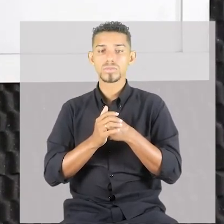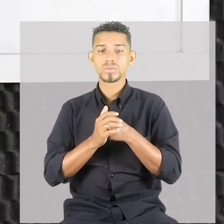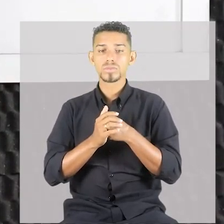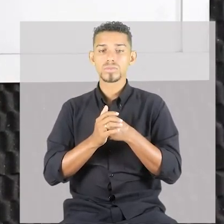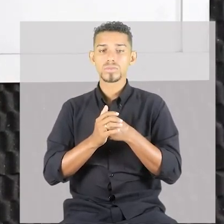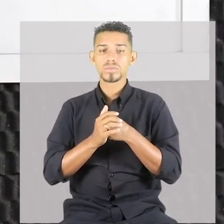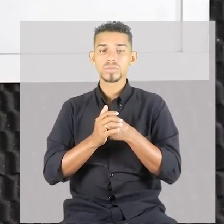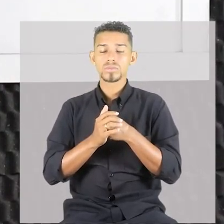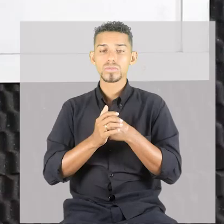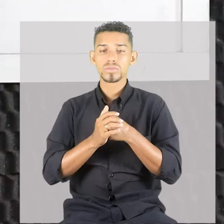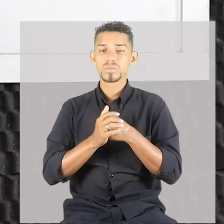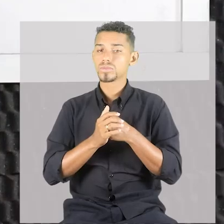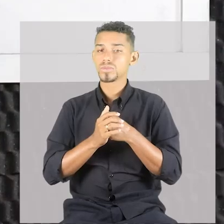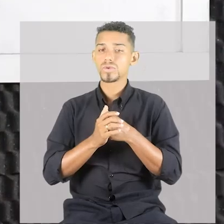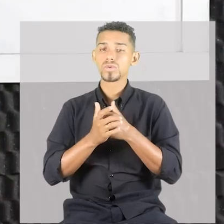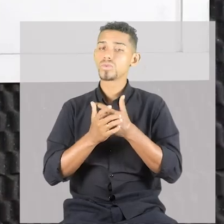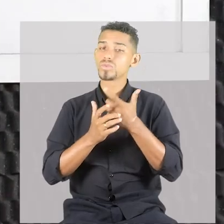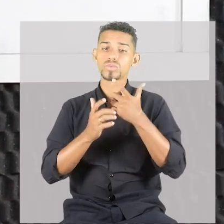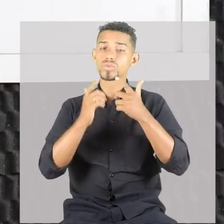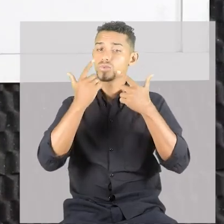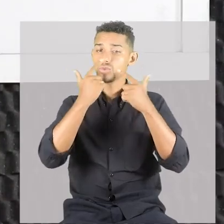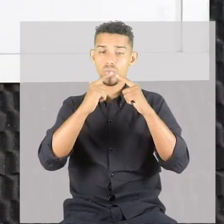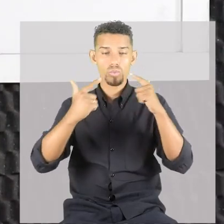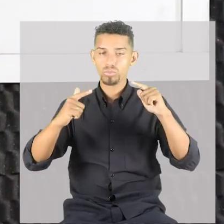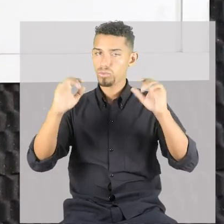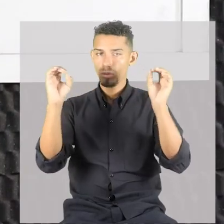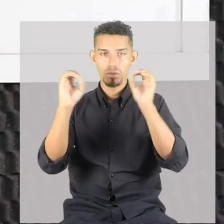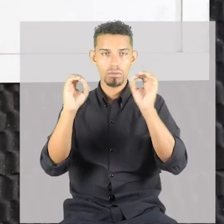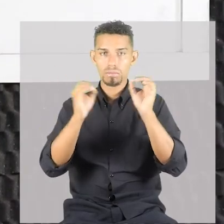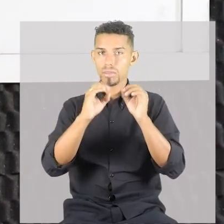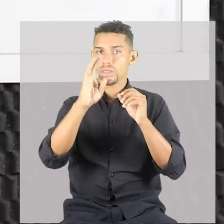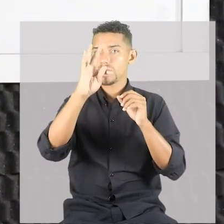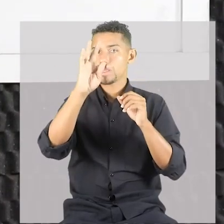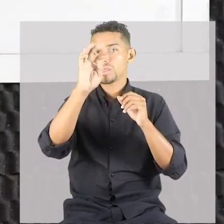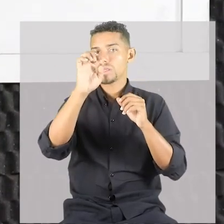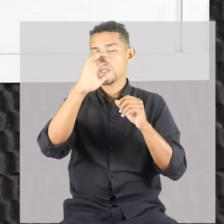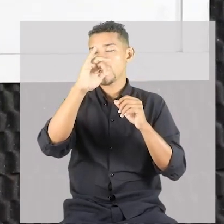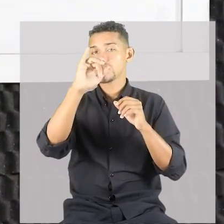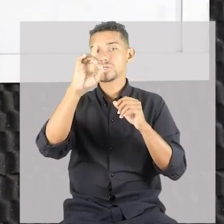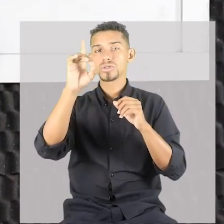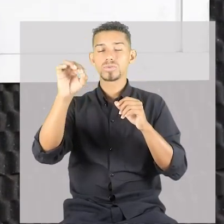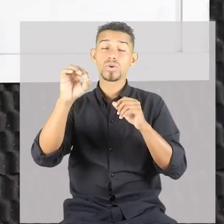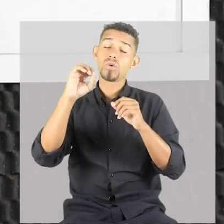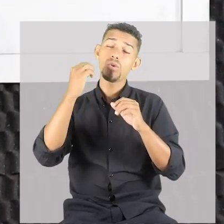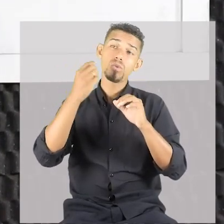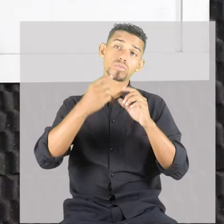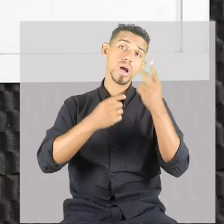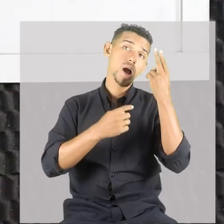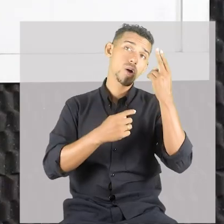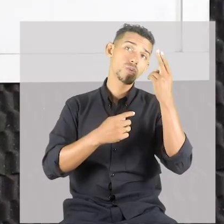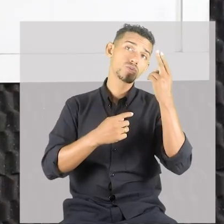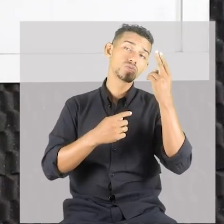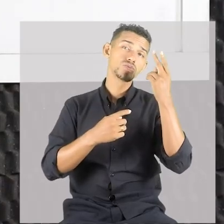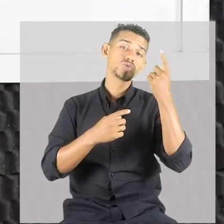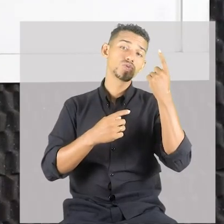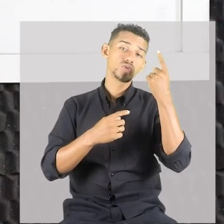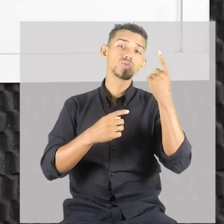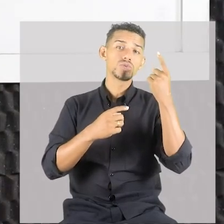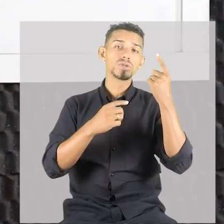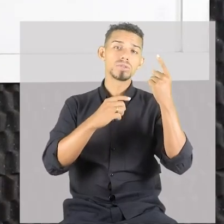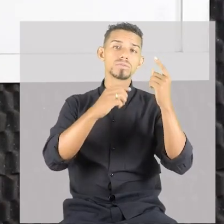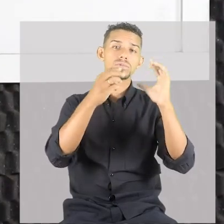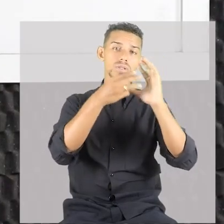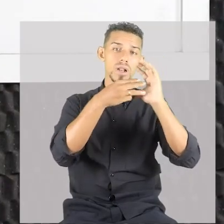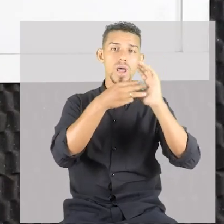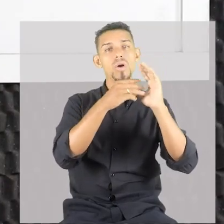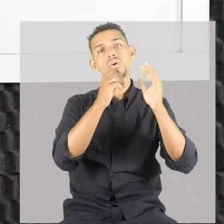você vai colocar aqui o xizinho, porque não possui tecido, ou porque é um indivíduo unicelular, ou porque ele é um indivíduo pluri, mas